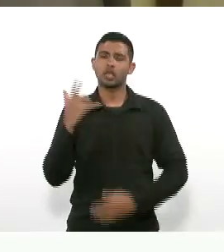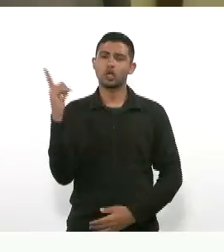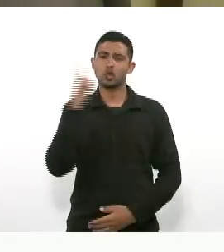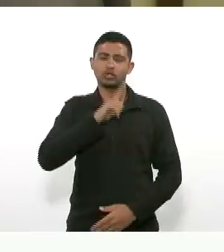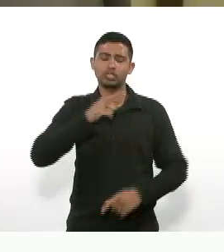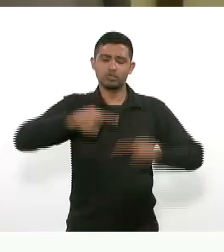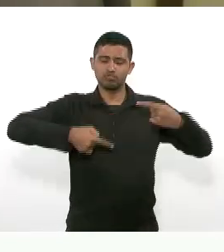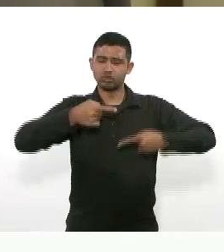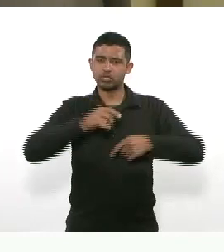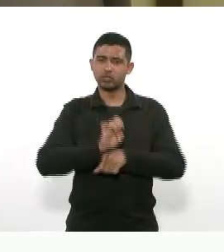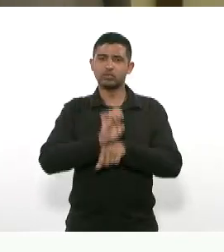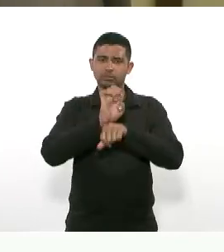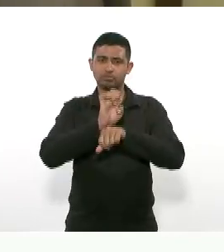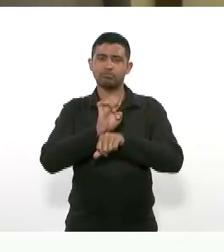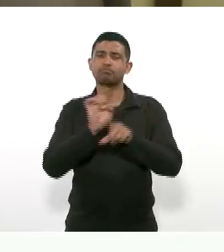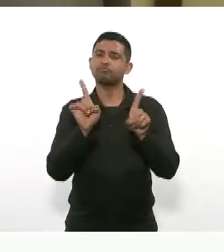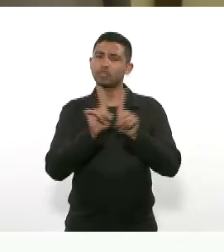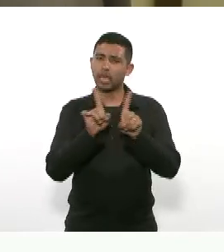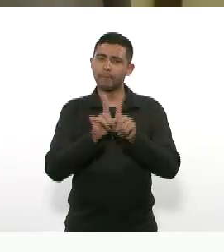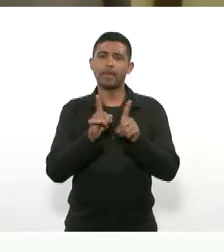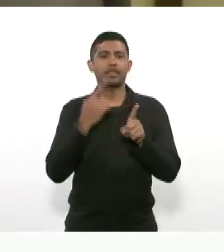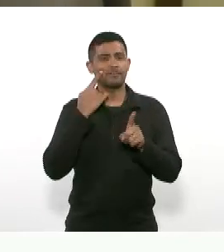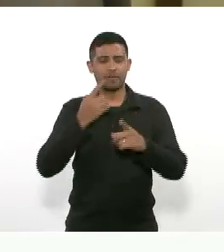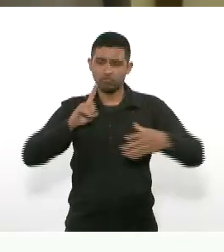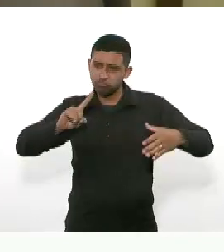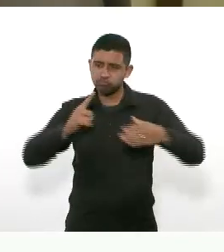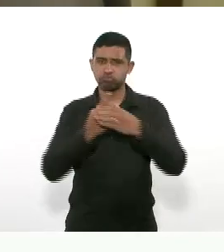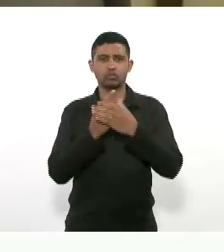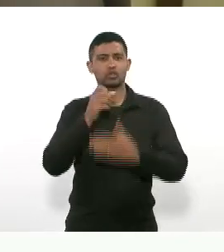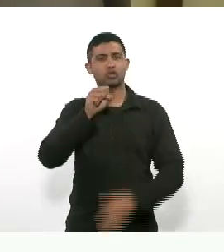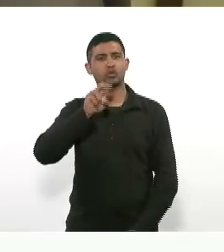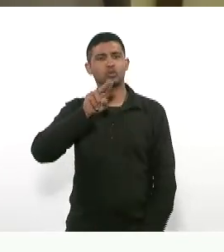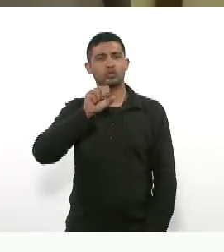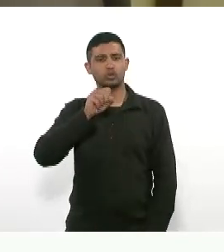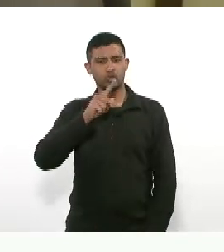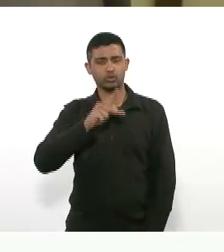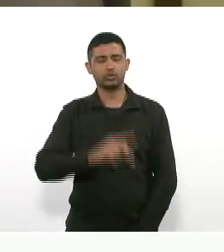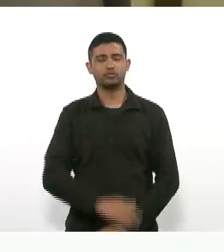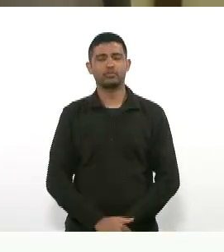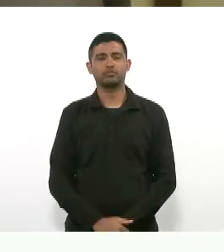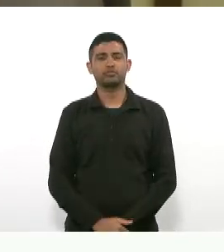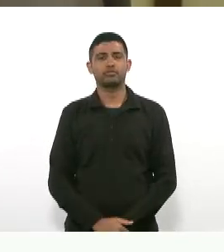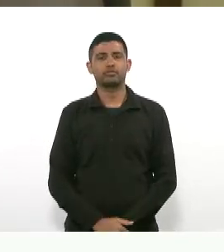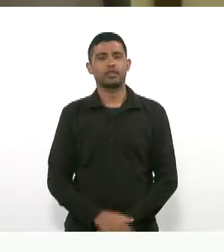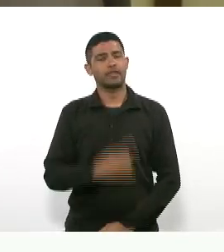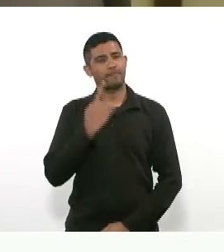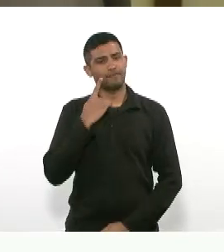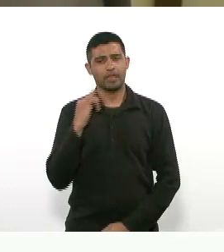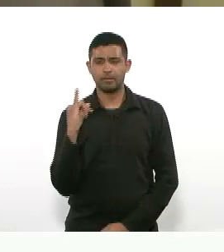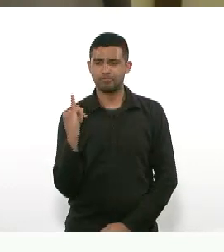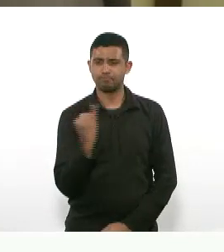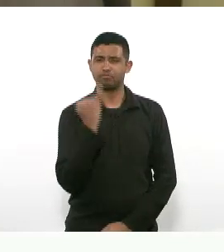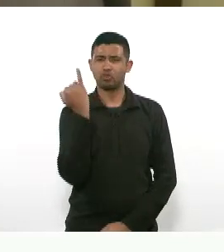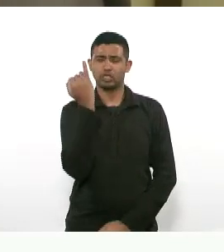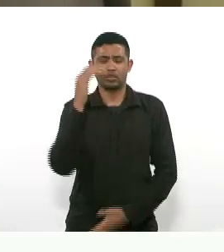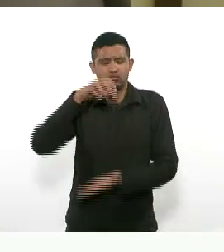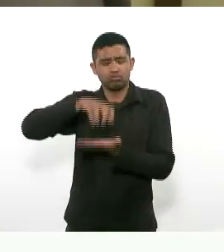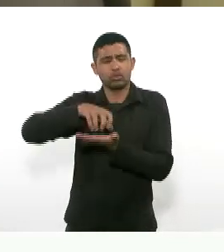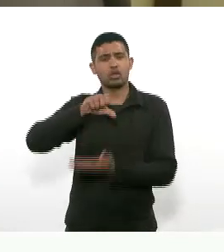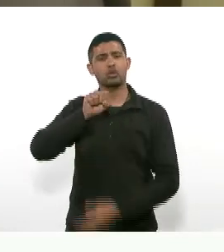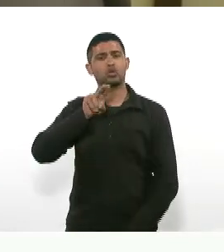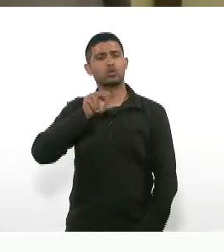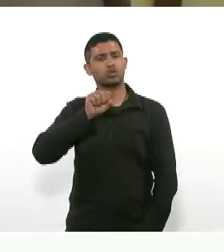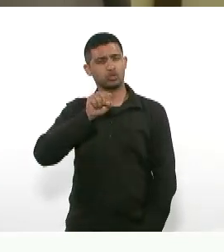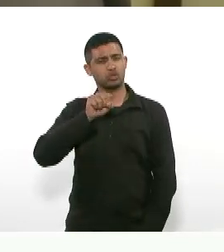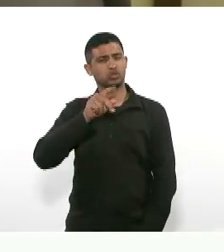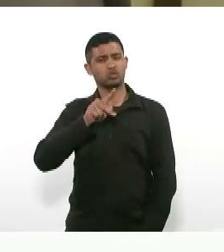política estadual e, mais ainda, fazer parte e integrar o SUSP. A importância do SUSP é